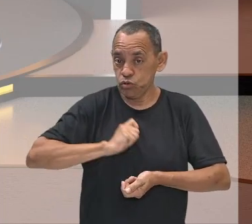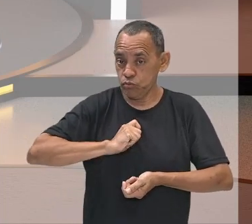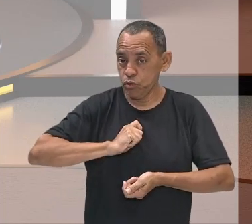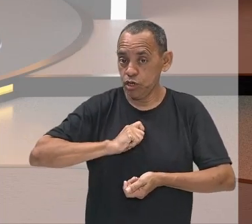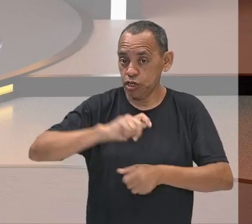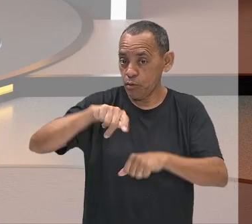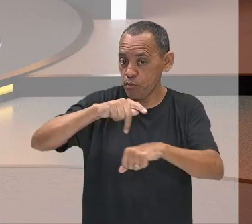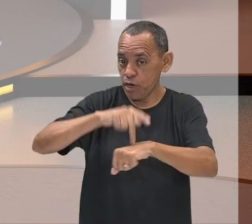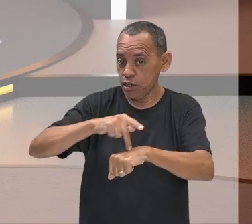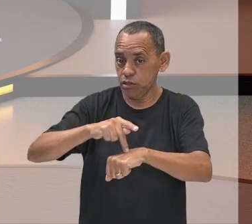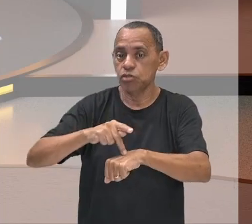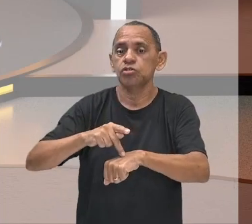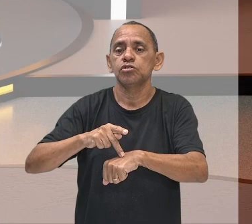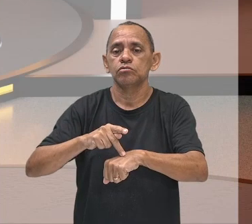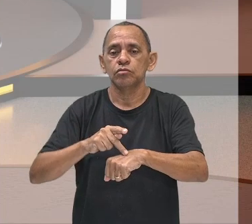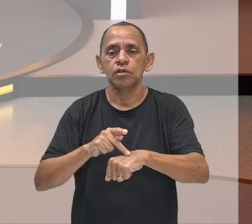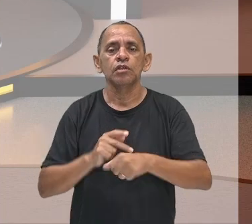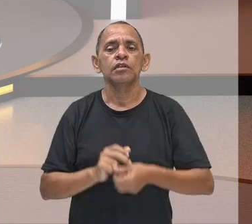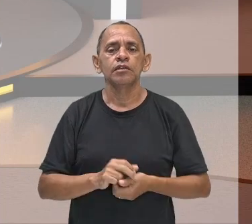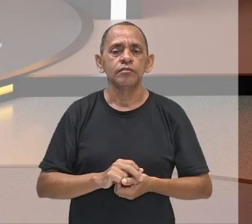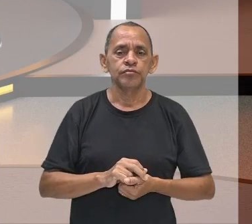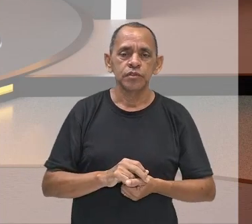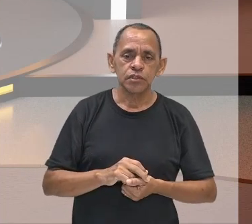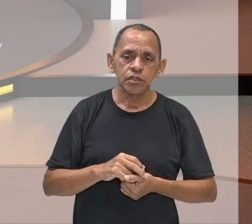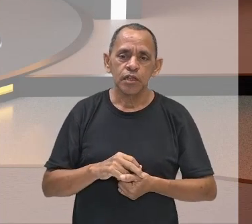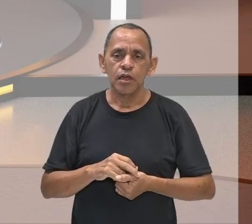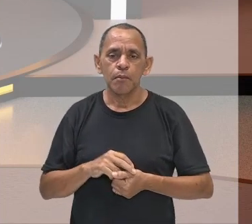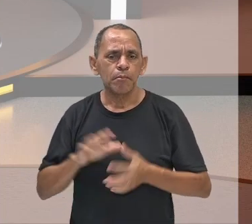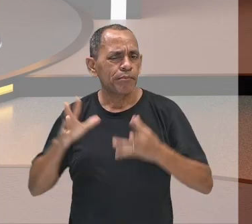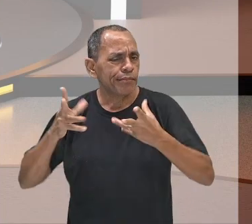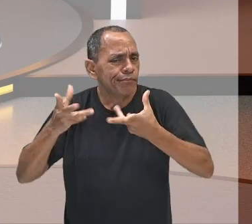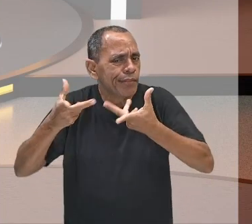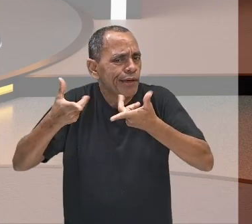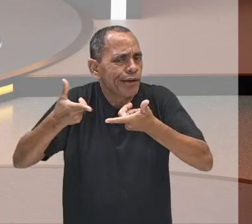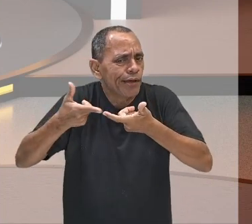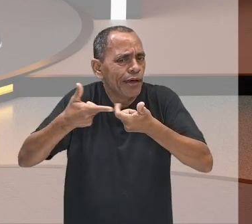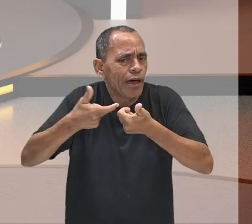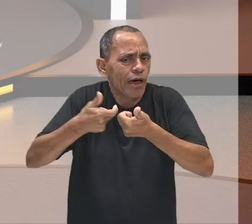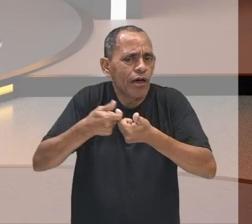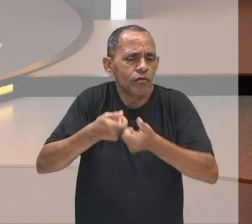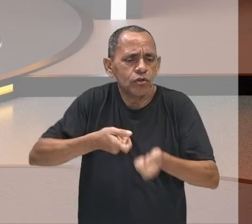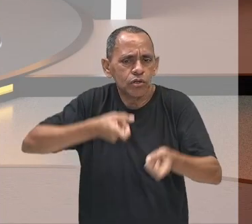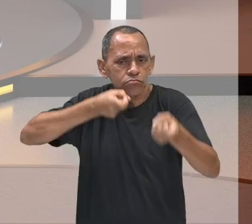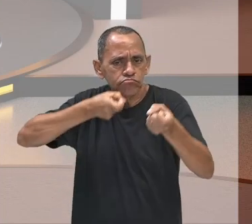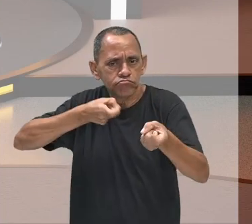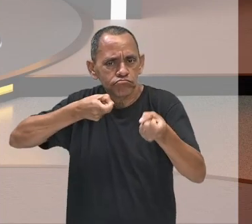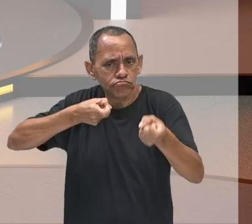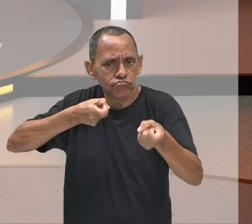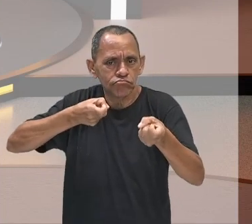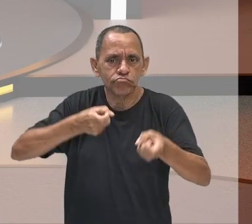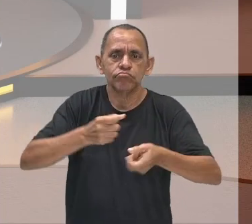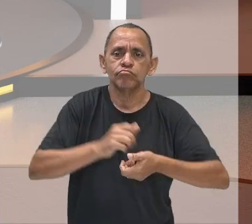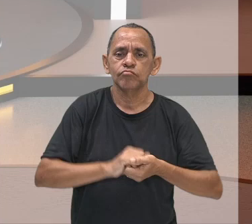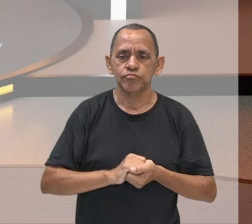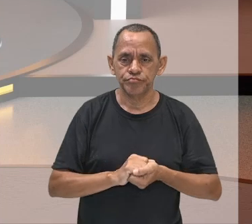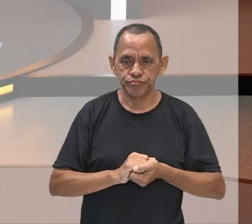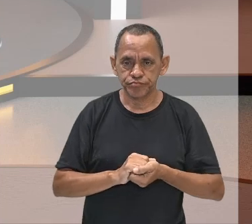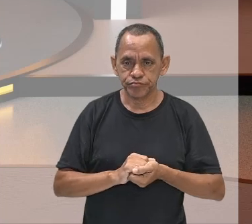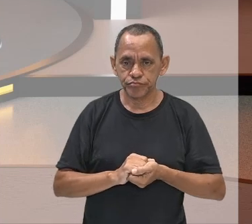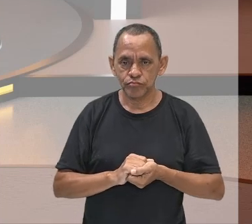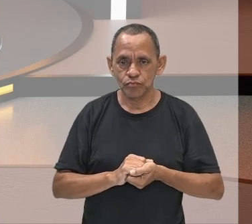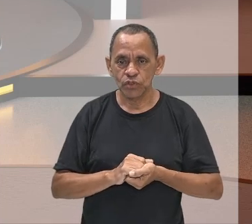Incrível Armada, que foi derrotada pelo poderio naval inglês. A partir de então, galera, a Inglaterra passou a ser